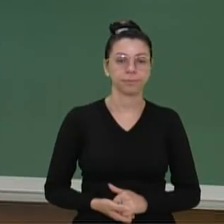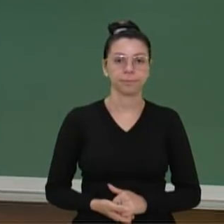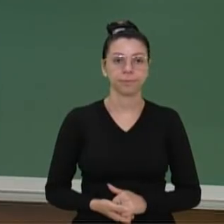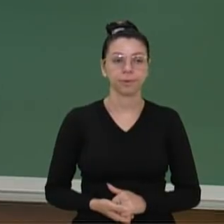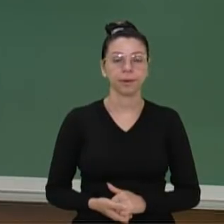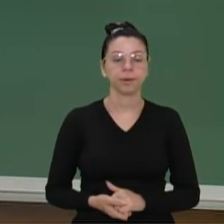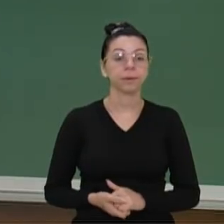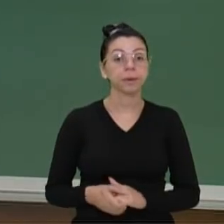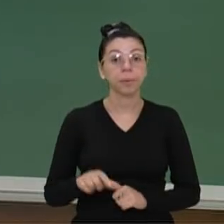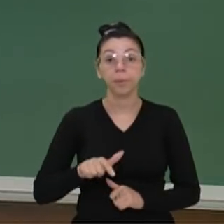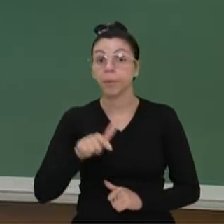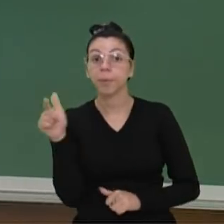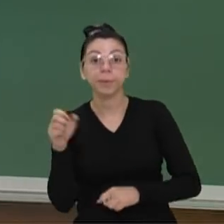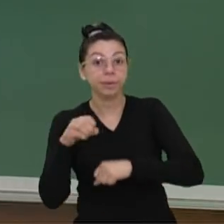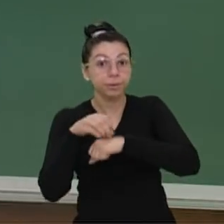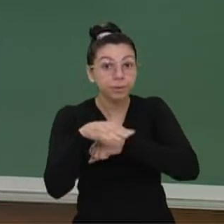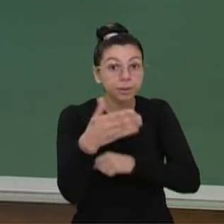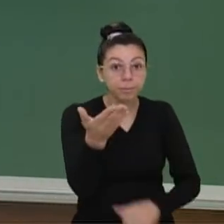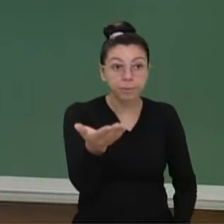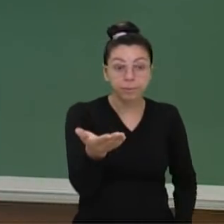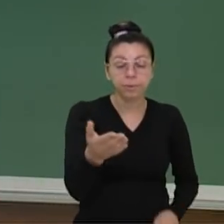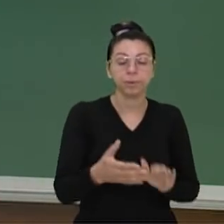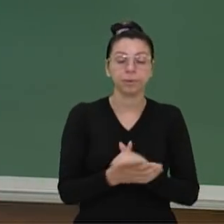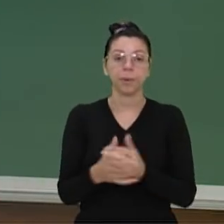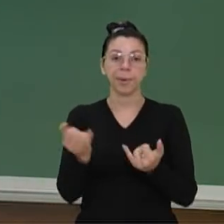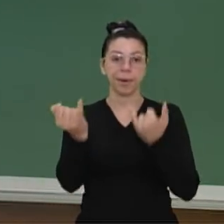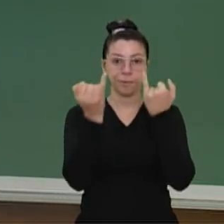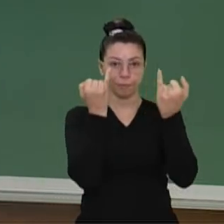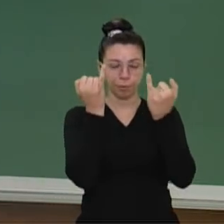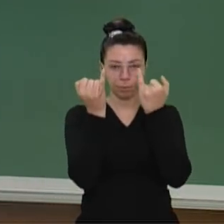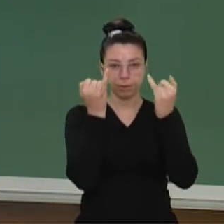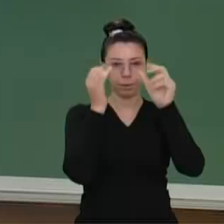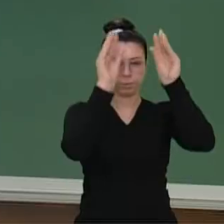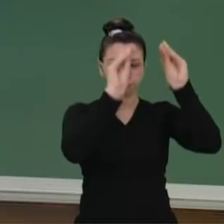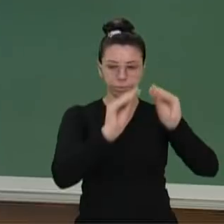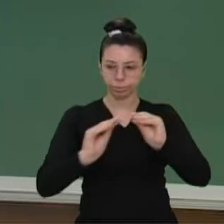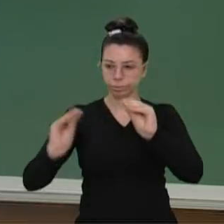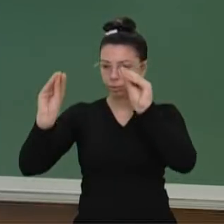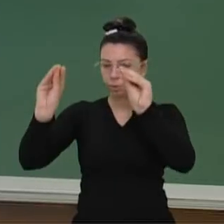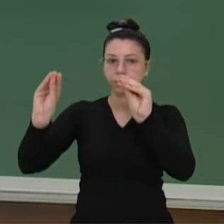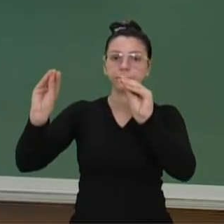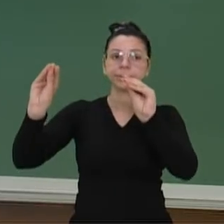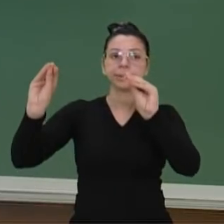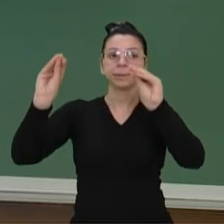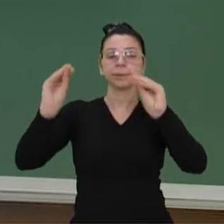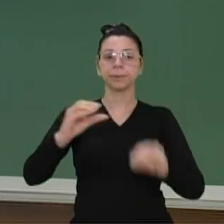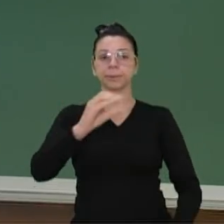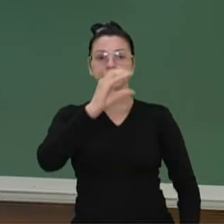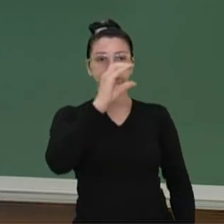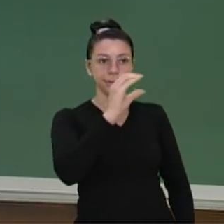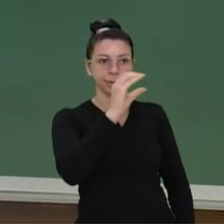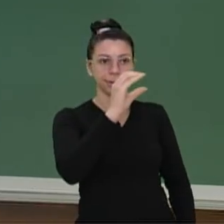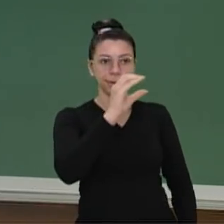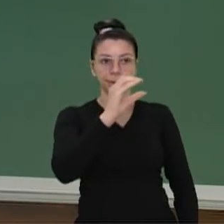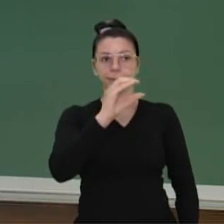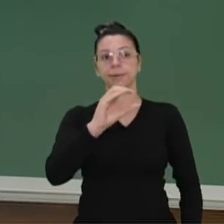Olha só, mais uma dica para você. Tirando as informações do exercício, então C de T